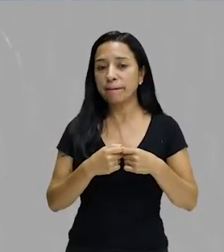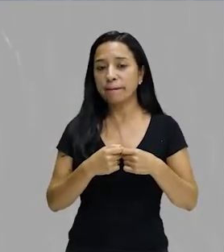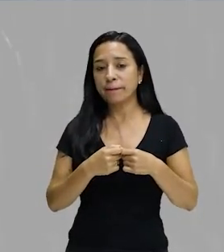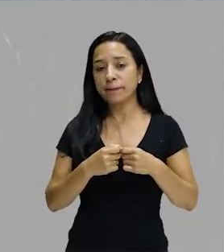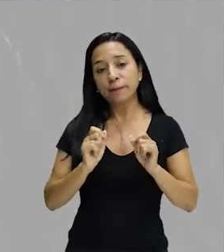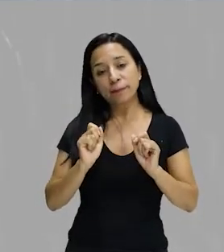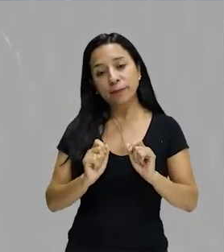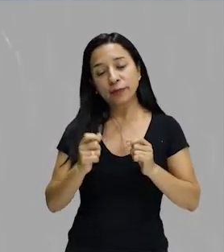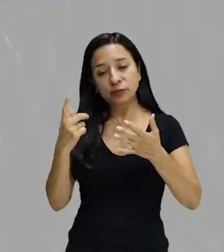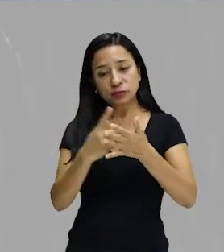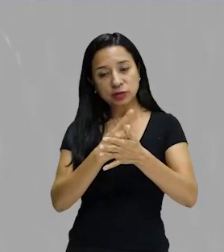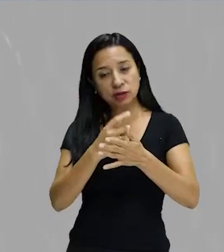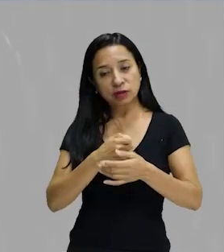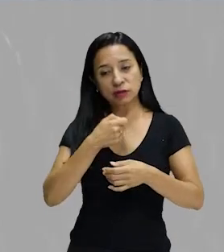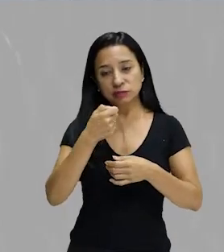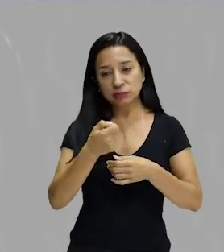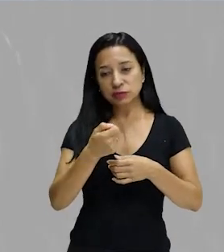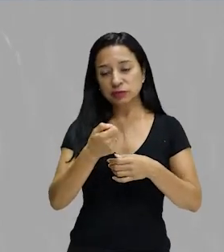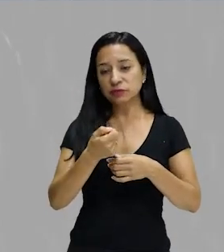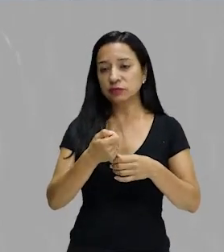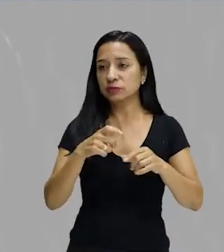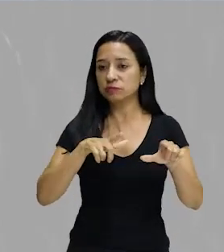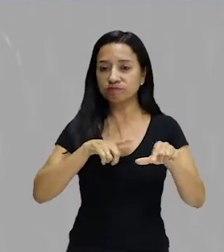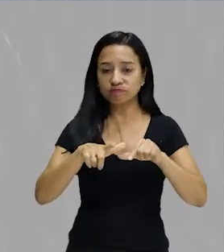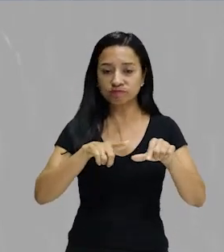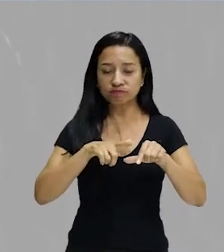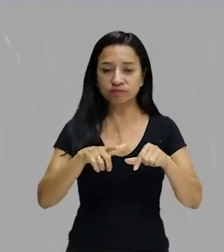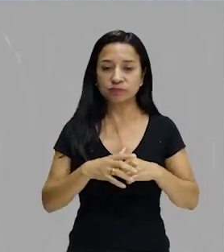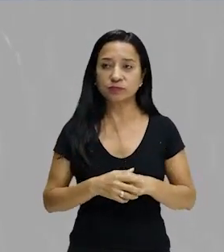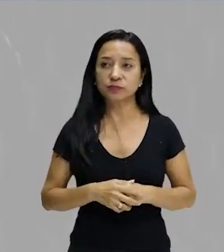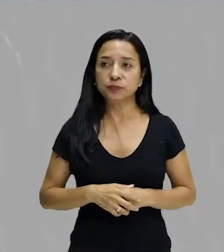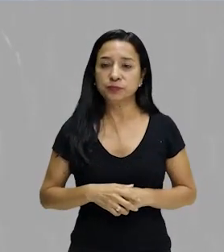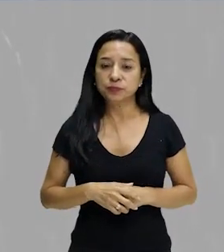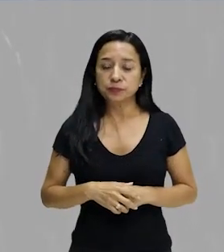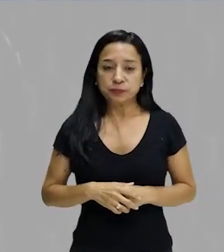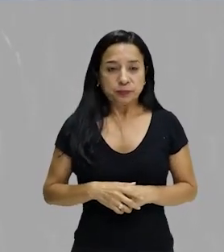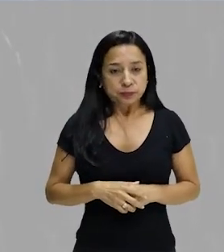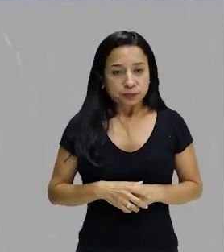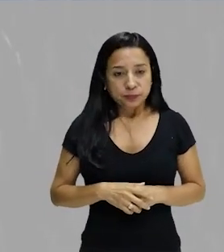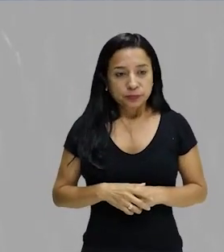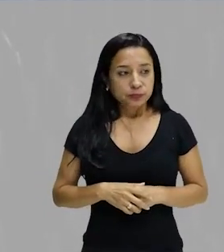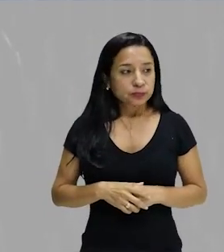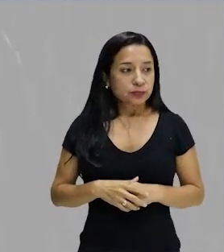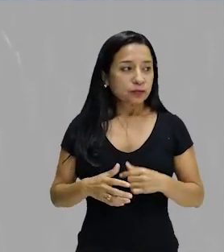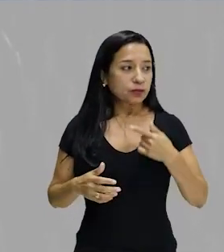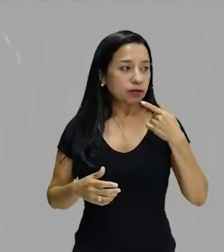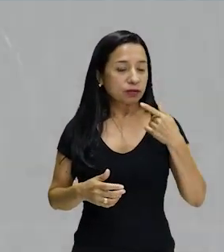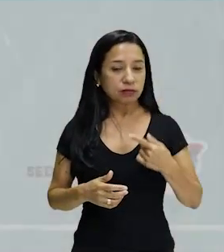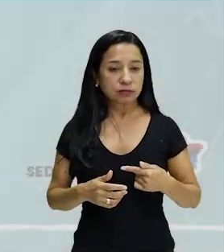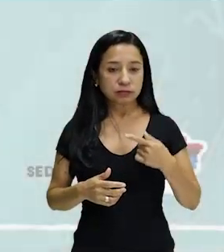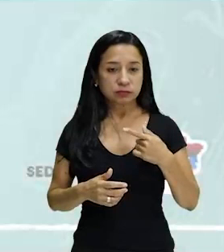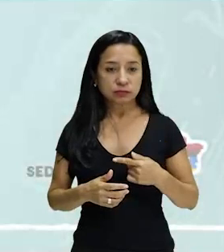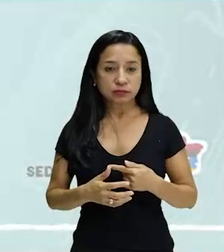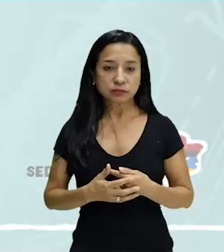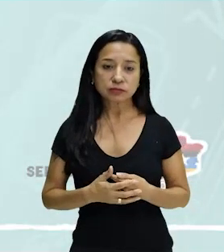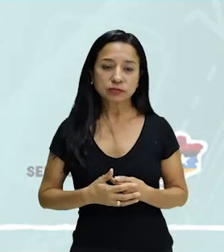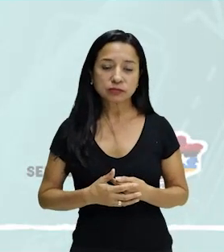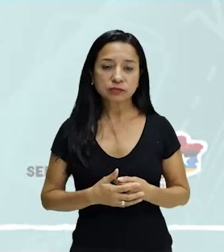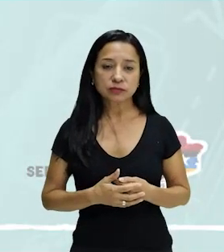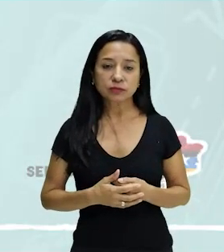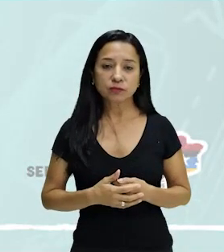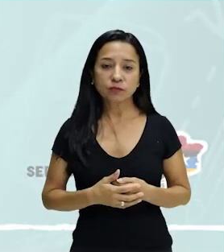transcrever esses vícios para uma redação. Aí não fica legal. Mais uma questão.